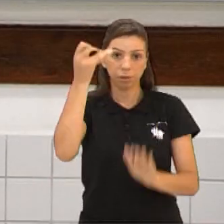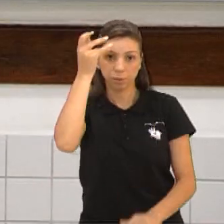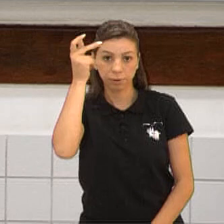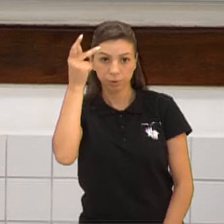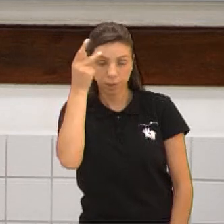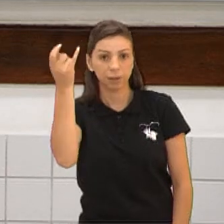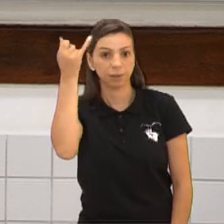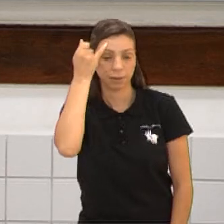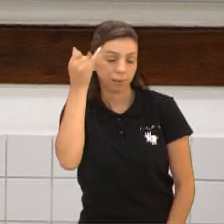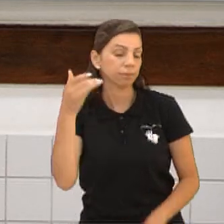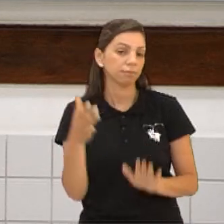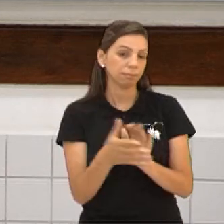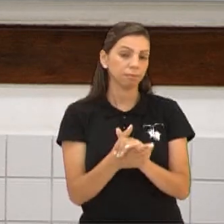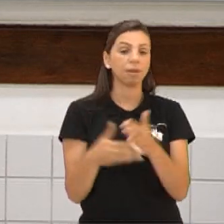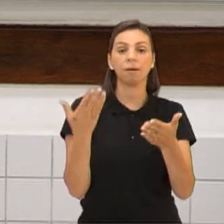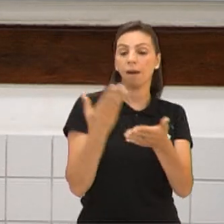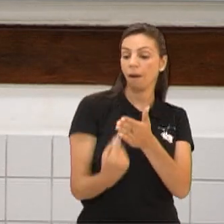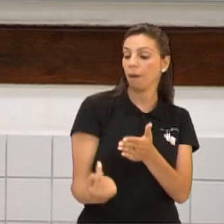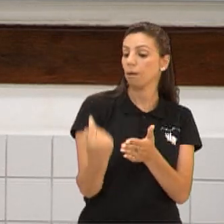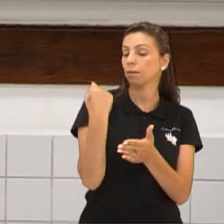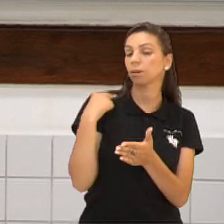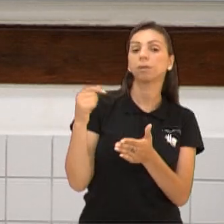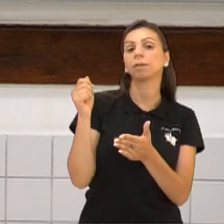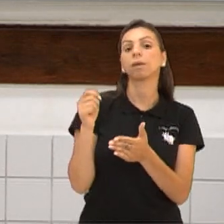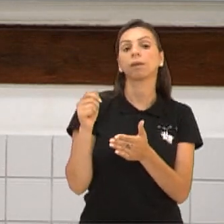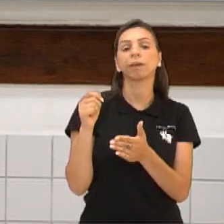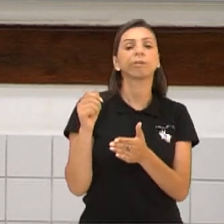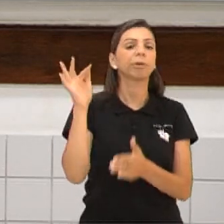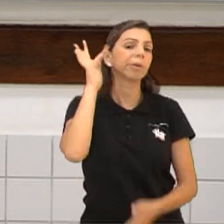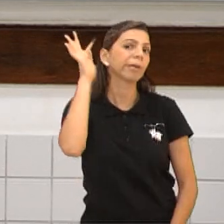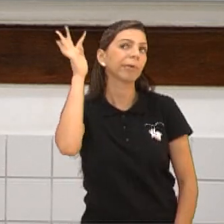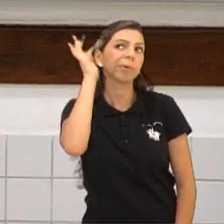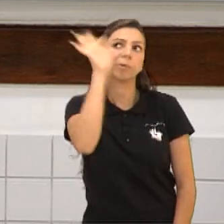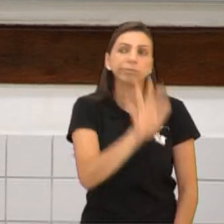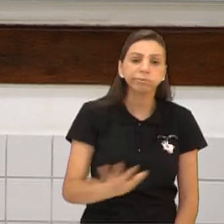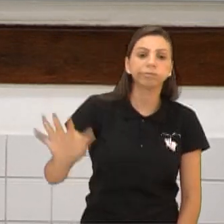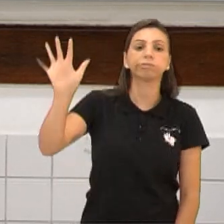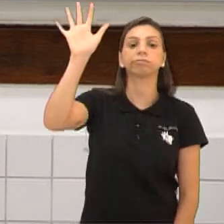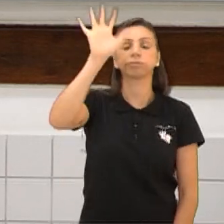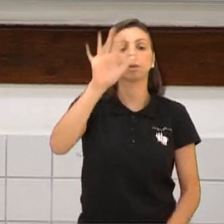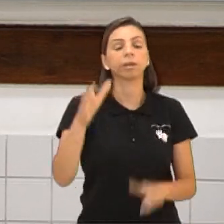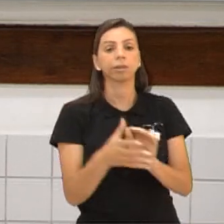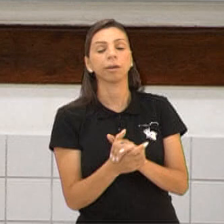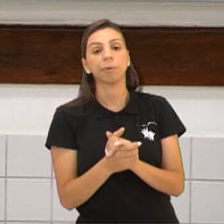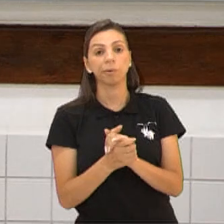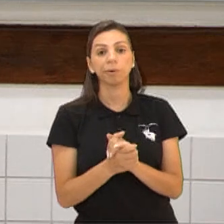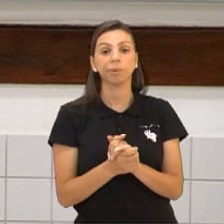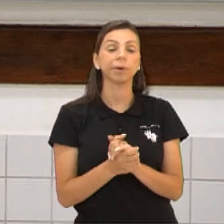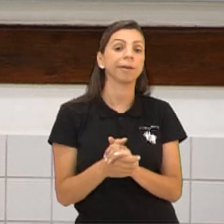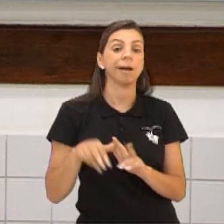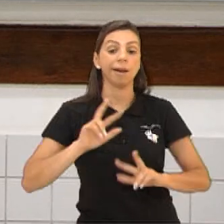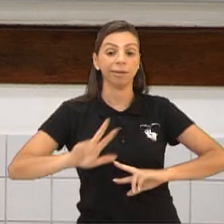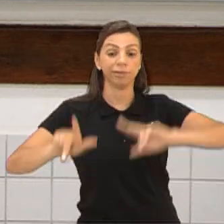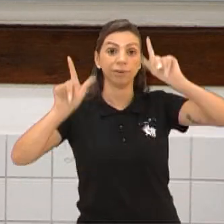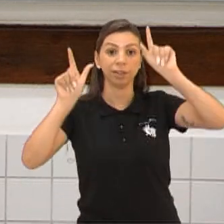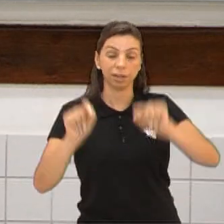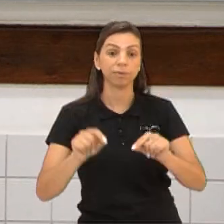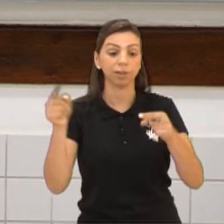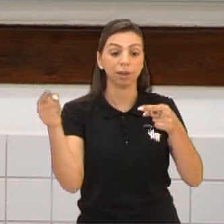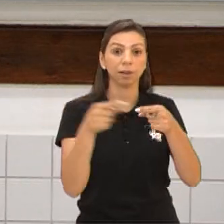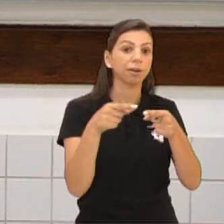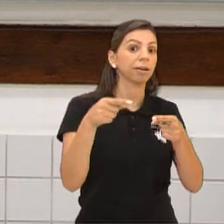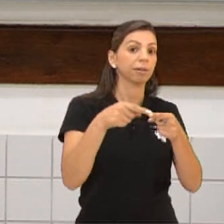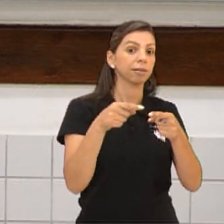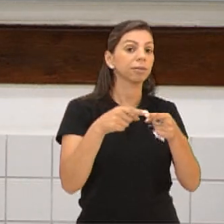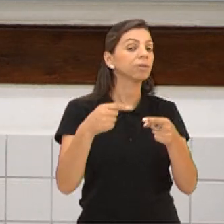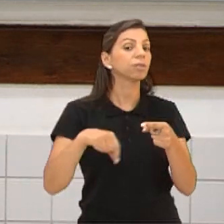aula nós falamos sobre a teoria geral, falamos sobre a diferença entre racionalistas e empiristas e como o Kant supera essa